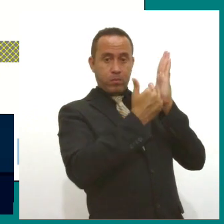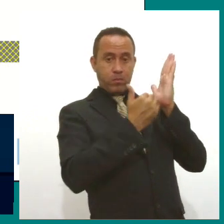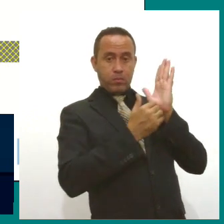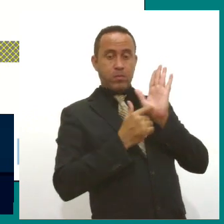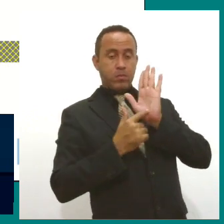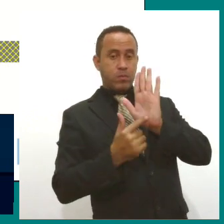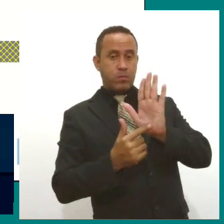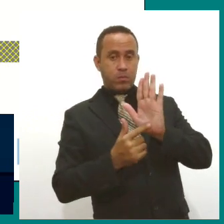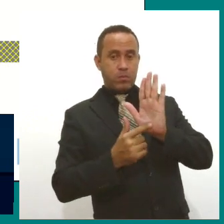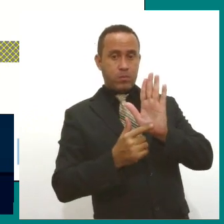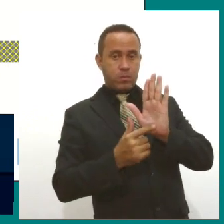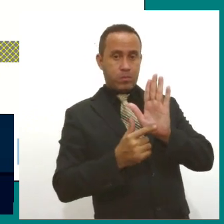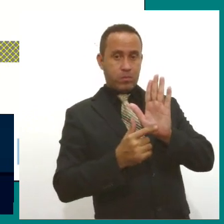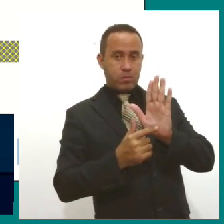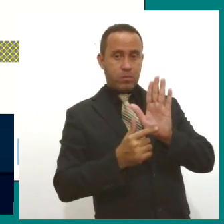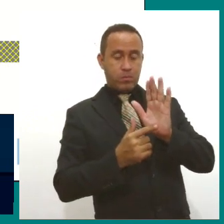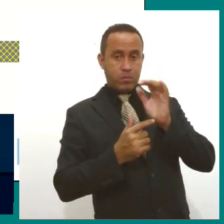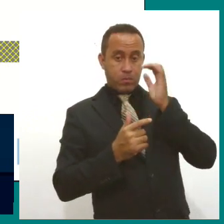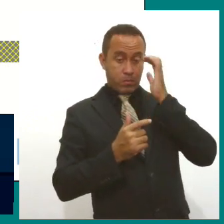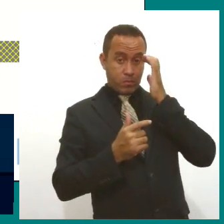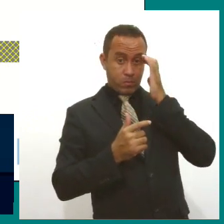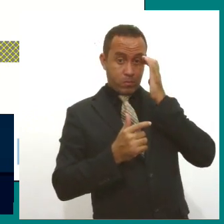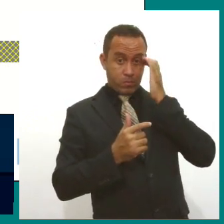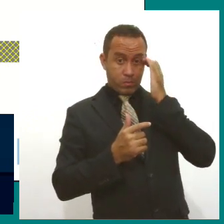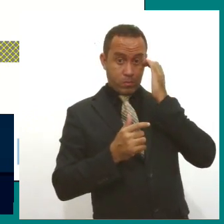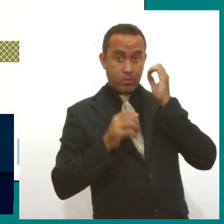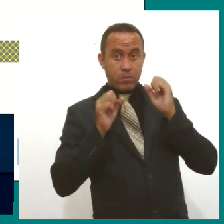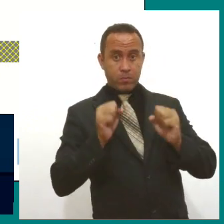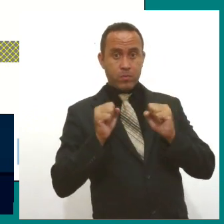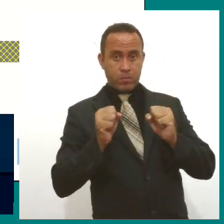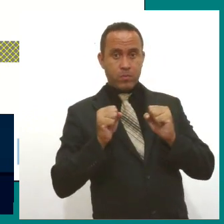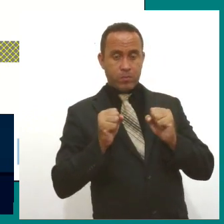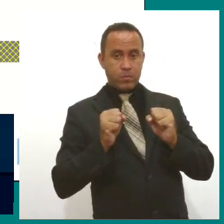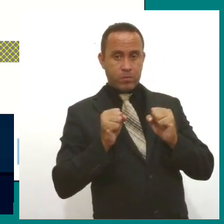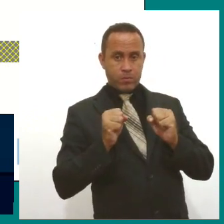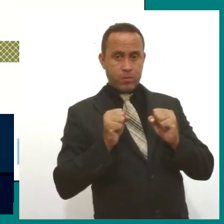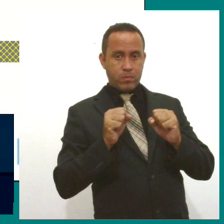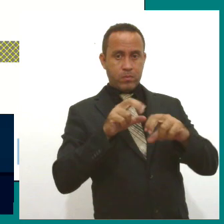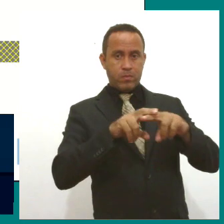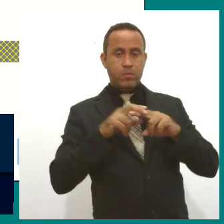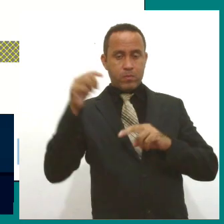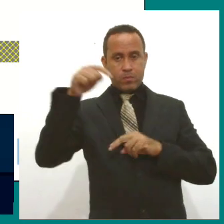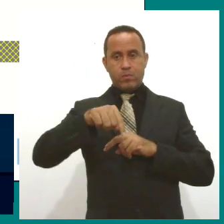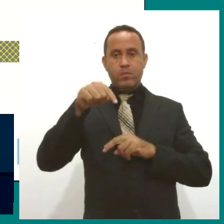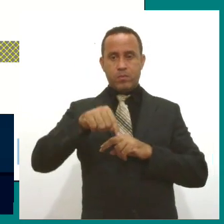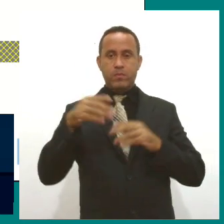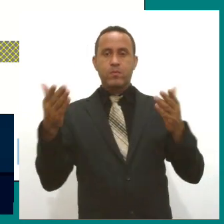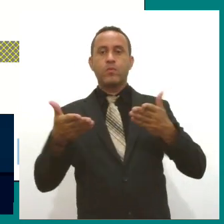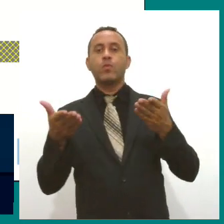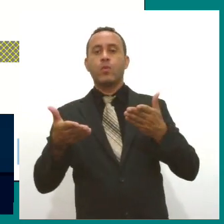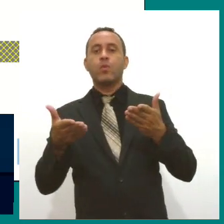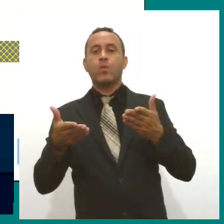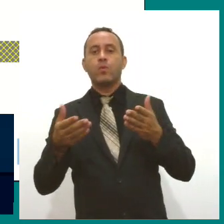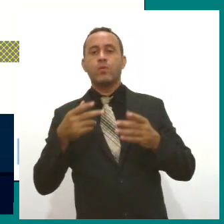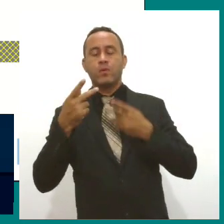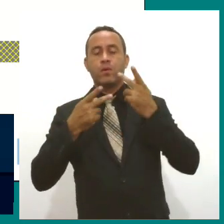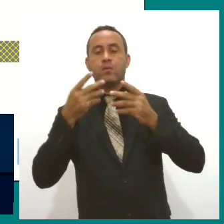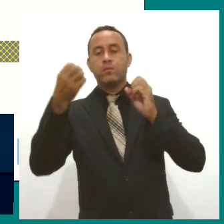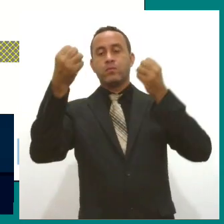aí é o Progestão, que é o. Inclusive, é por conta dele que nós estamos aqui, inclusive, fazendo essa apresentação para os